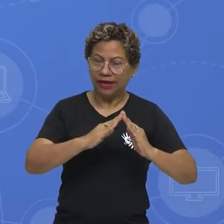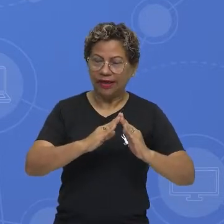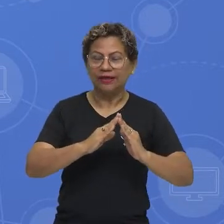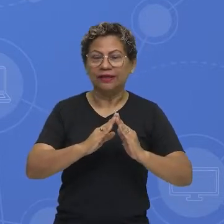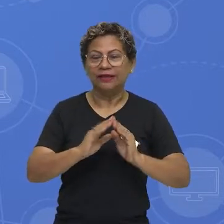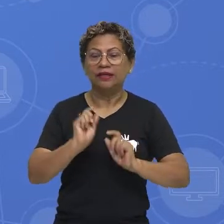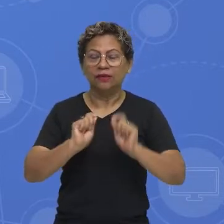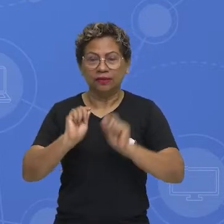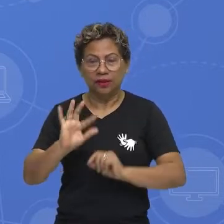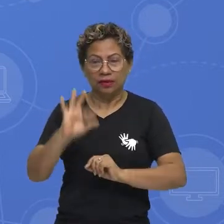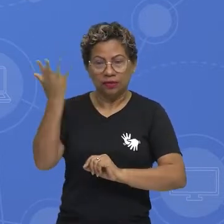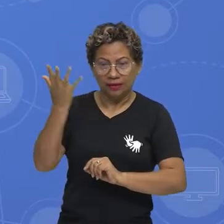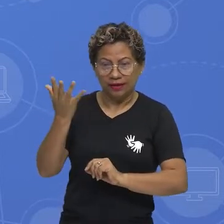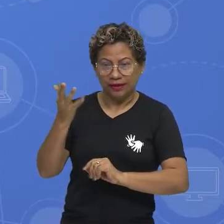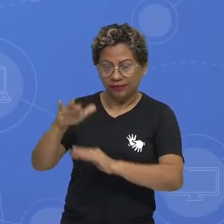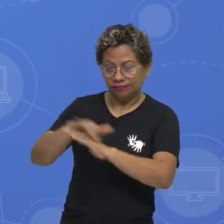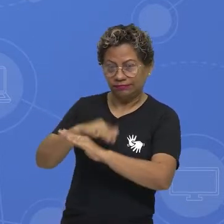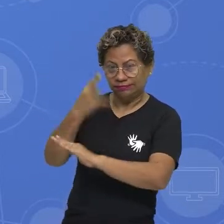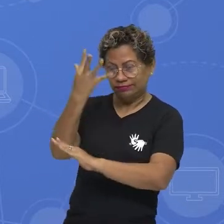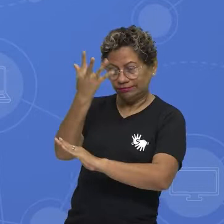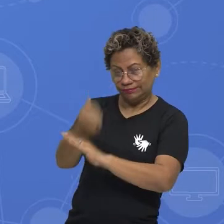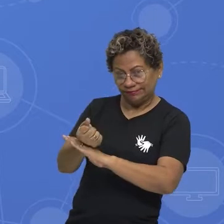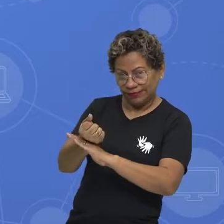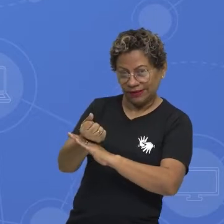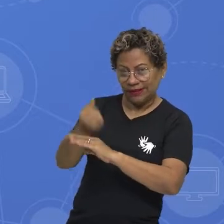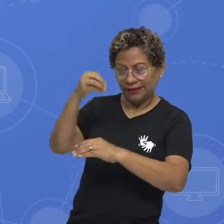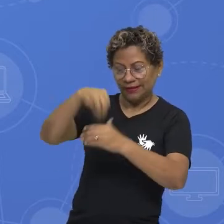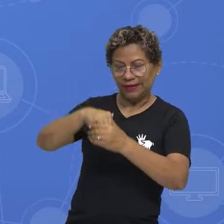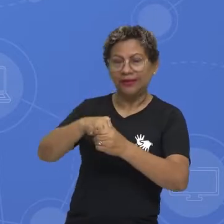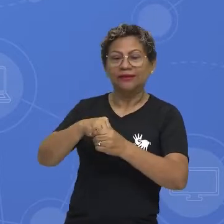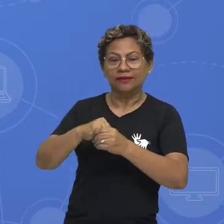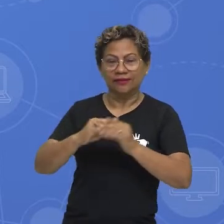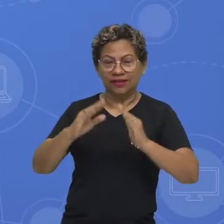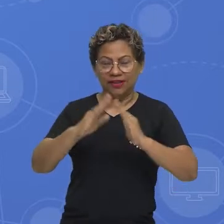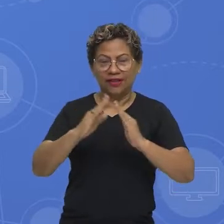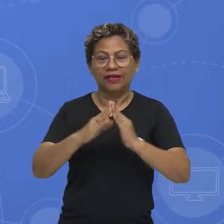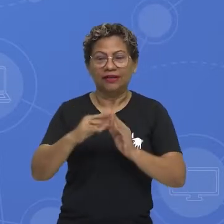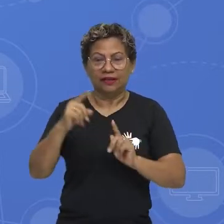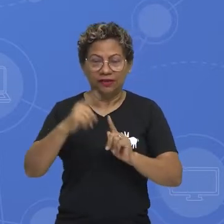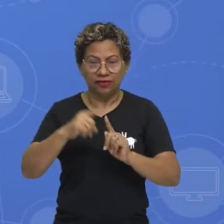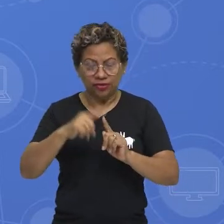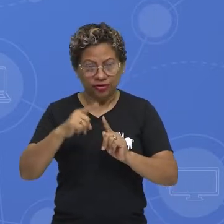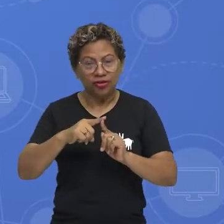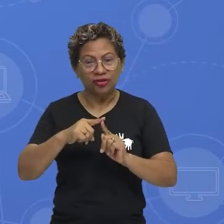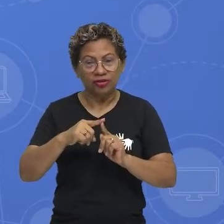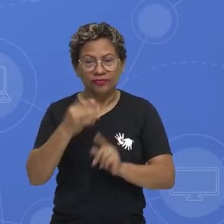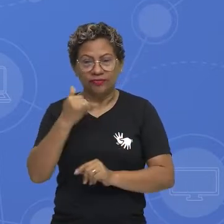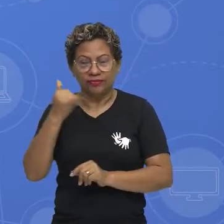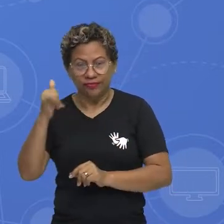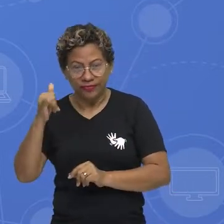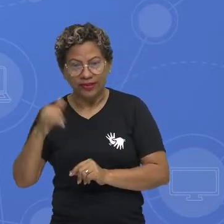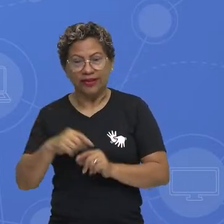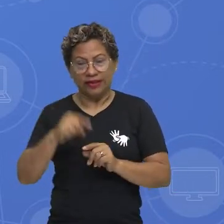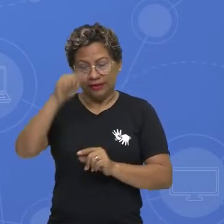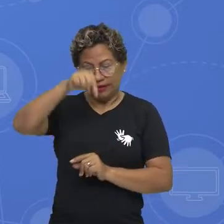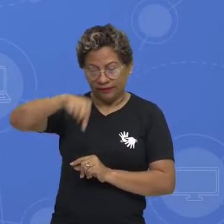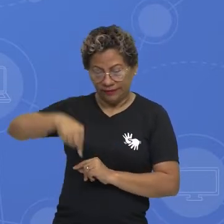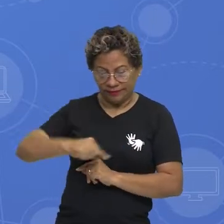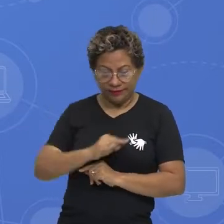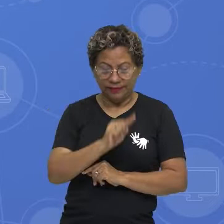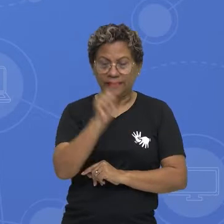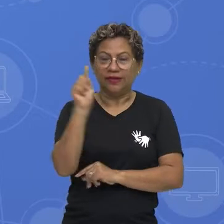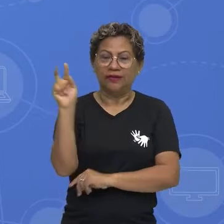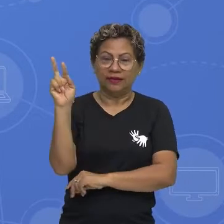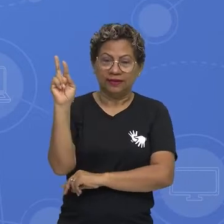solares será enviado para a rede elétrica pública. Conforme o excesso de energia solar é enviado para a rede pública, o seu relógio de luz